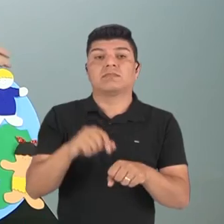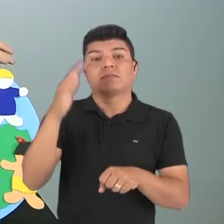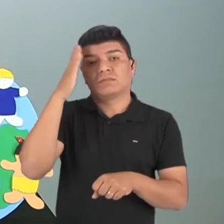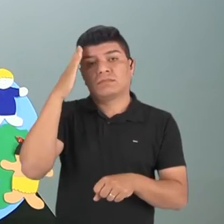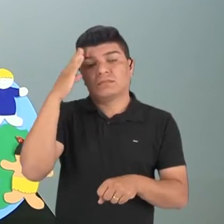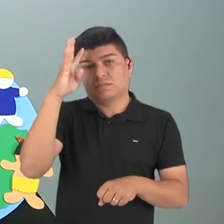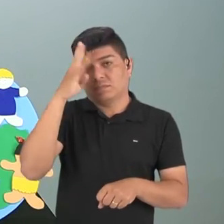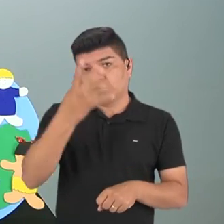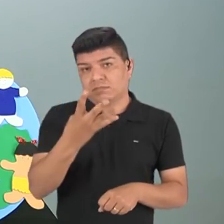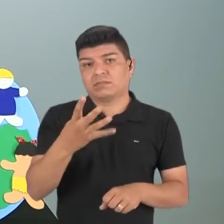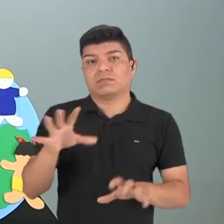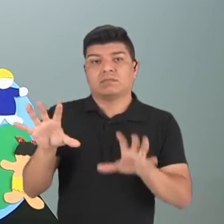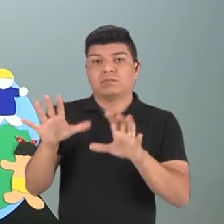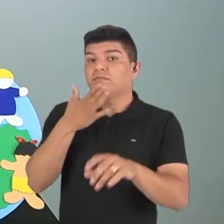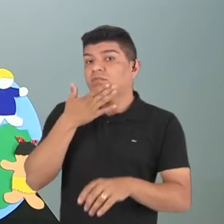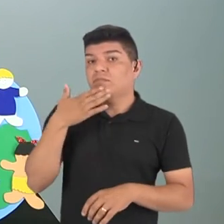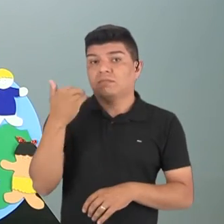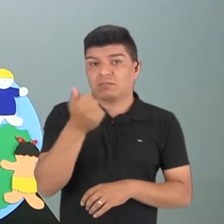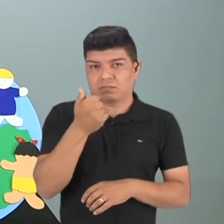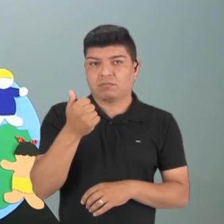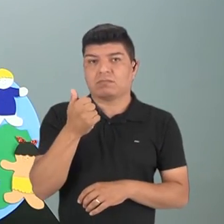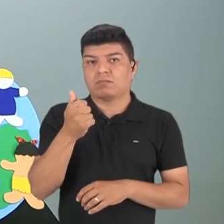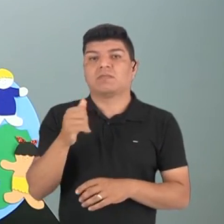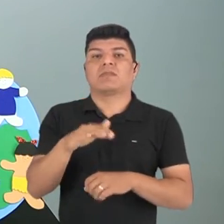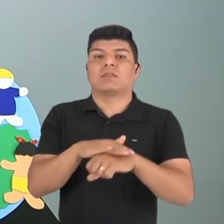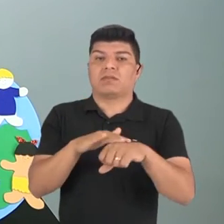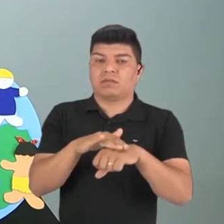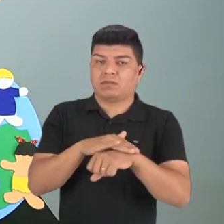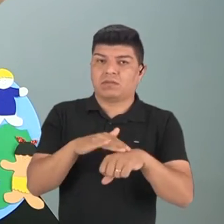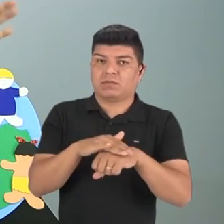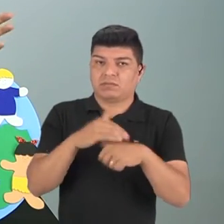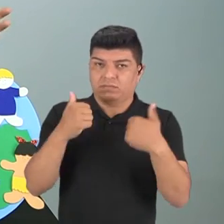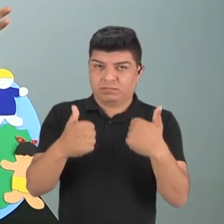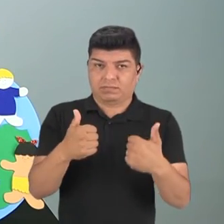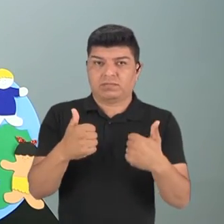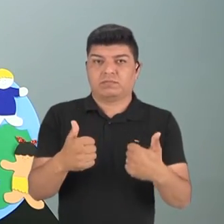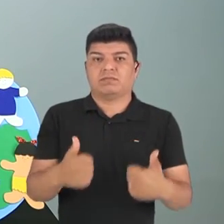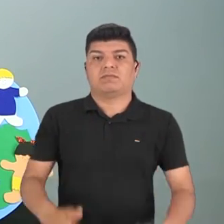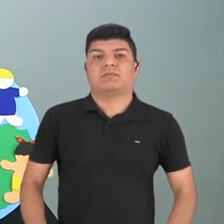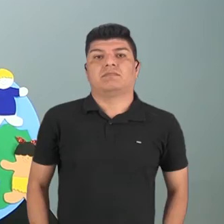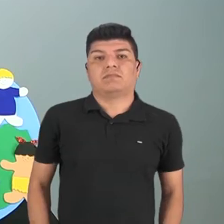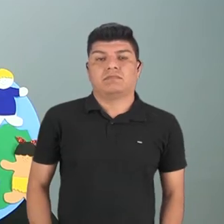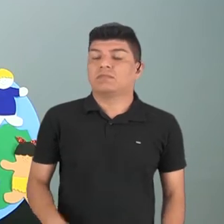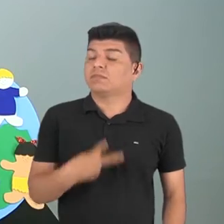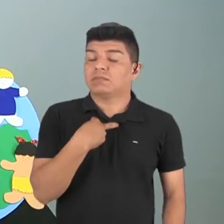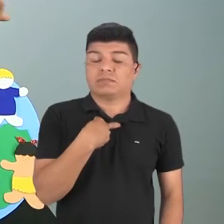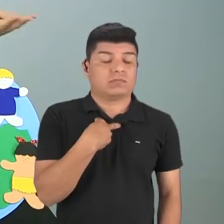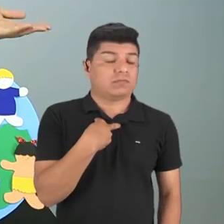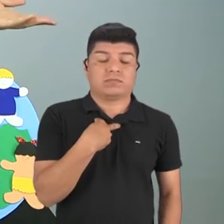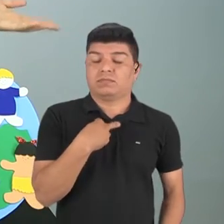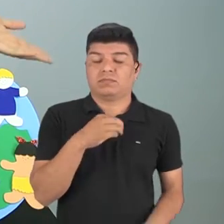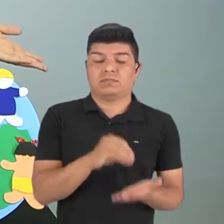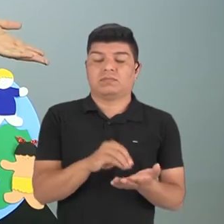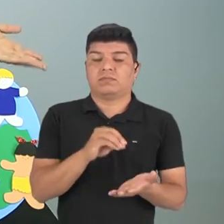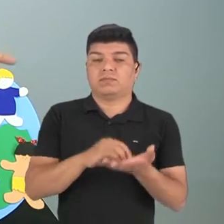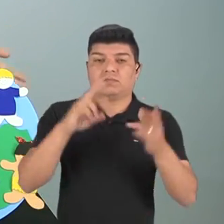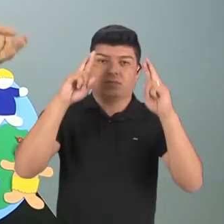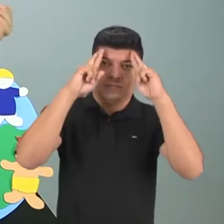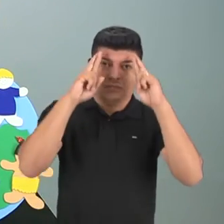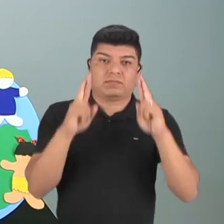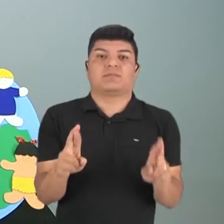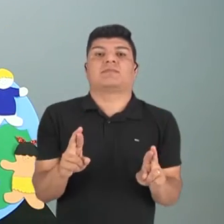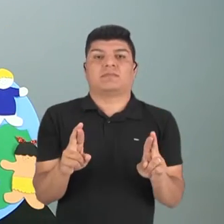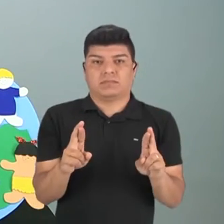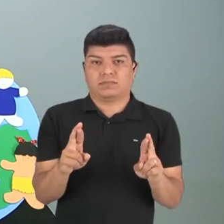saber resolver a situação melhor. Ele vai conversar, não é mesmo? Nós não podemos desrespeitar as